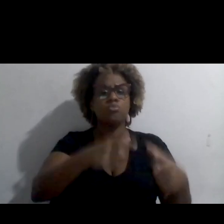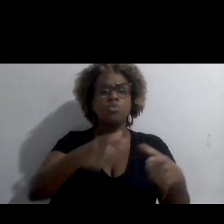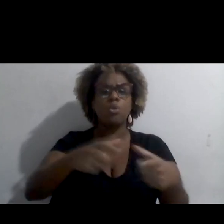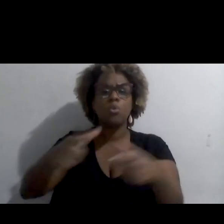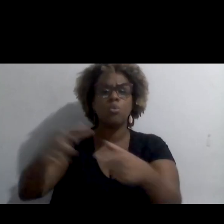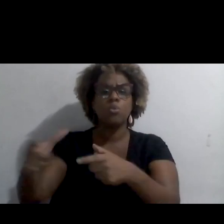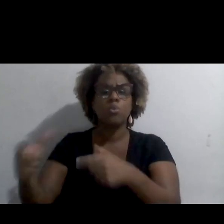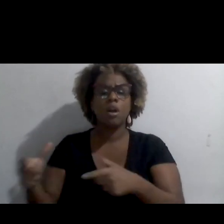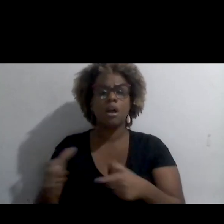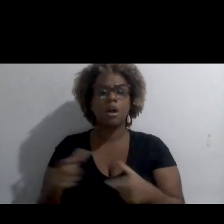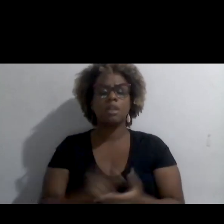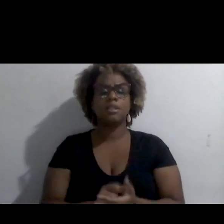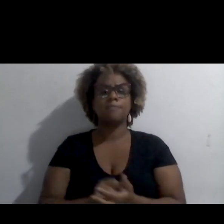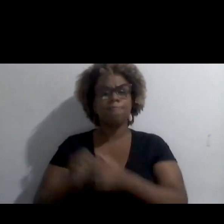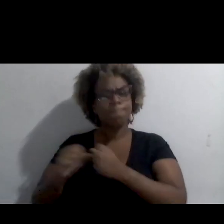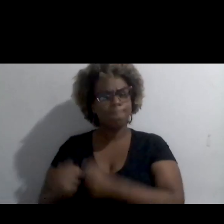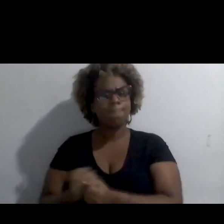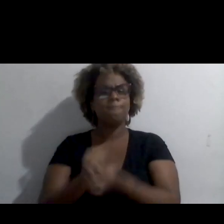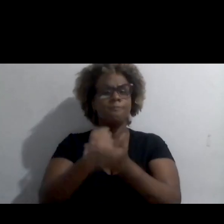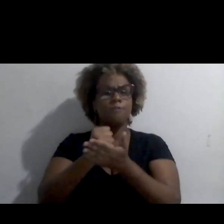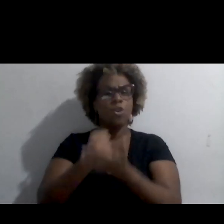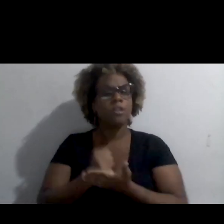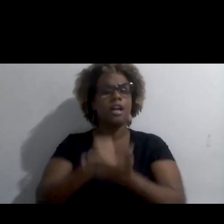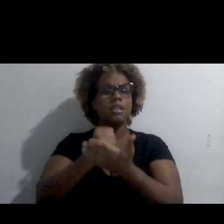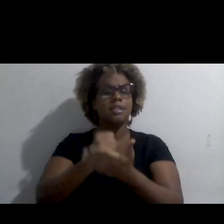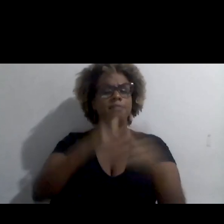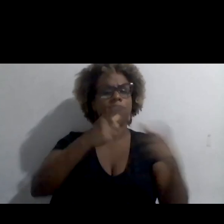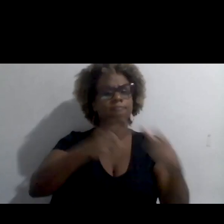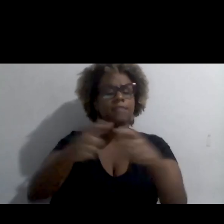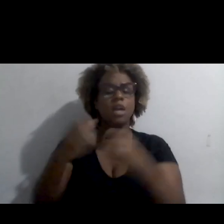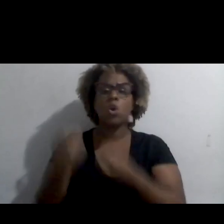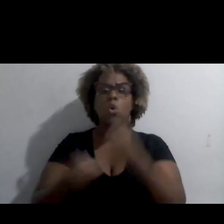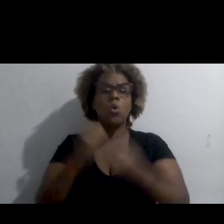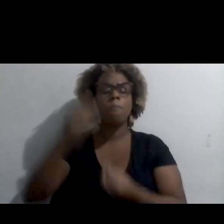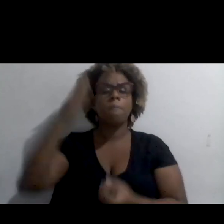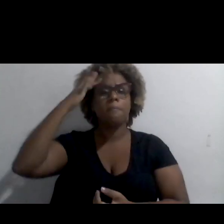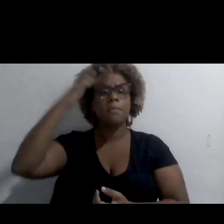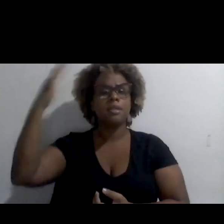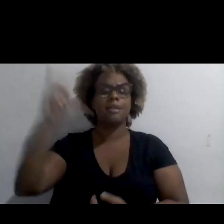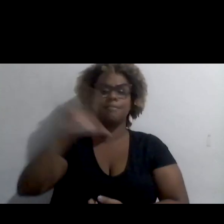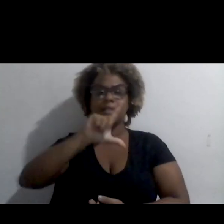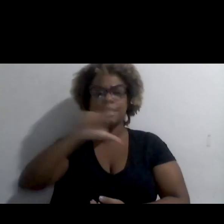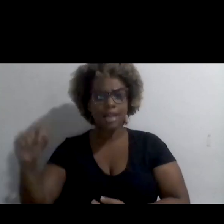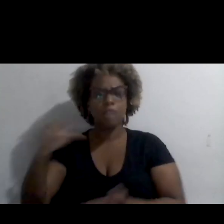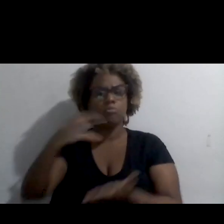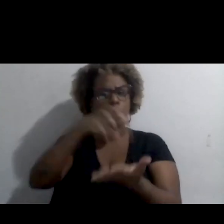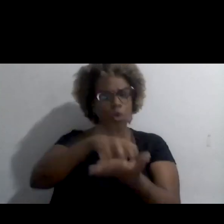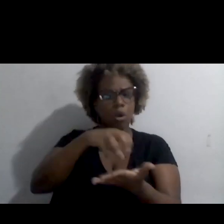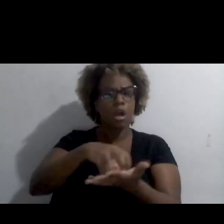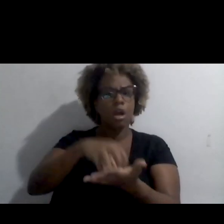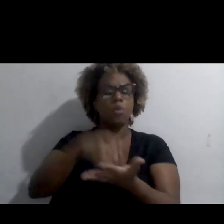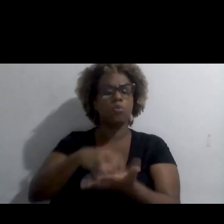ICABUM, potencializar esses outros espaços? Como pensar em sair desses espaços da FUNCEB, da